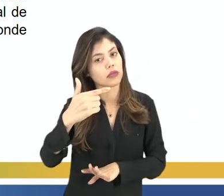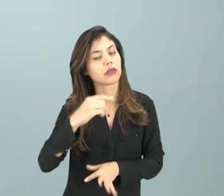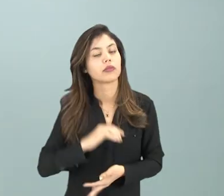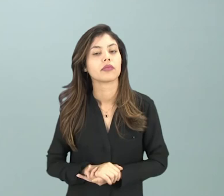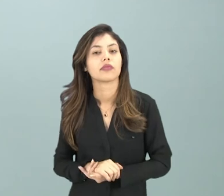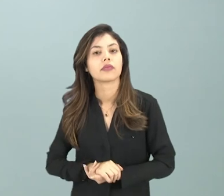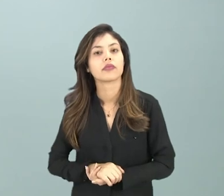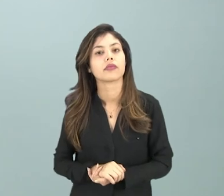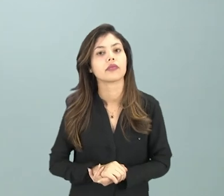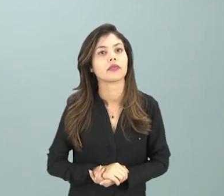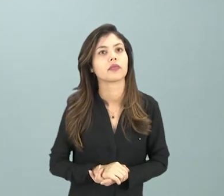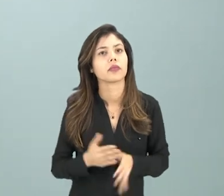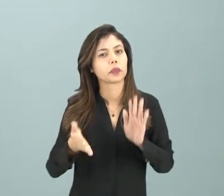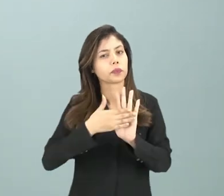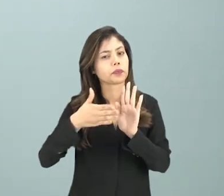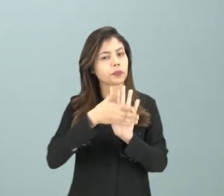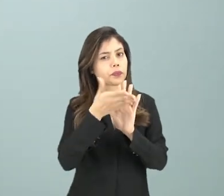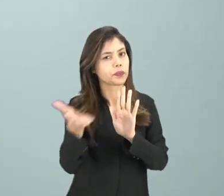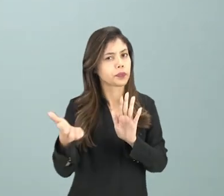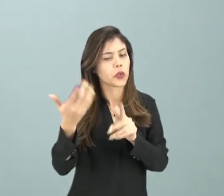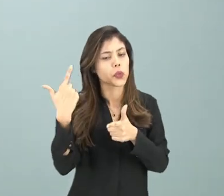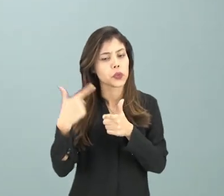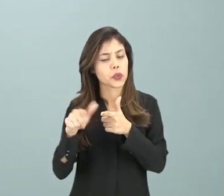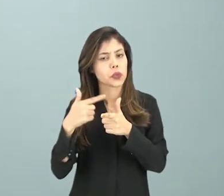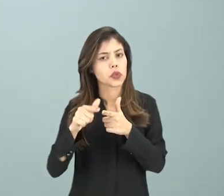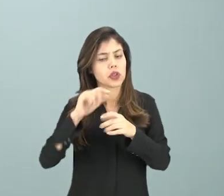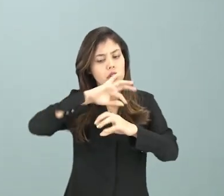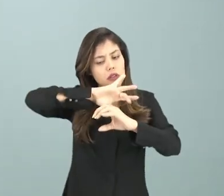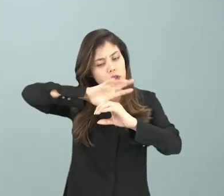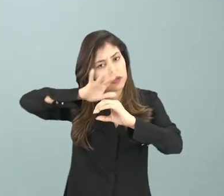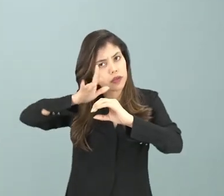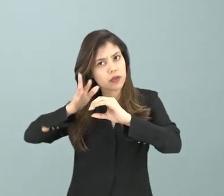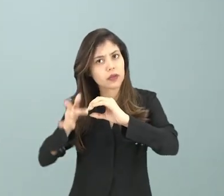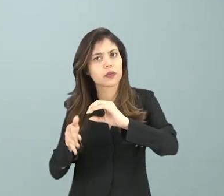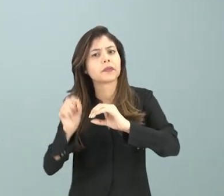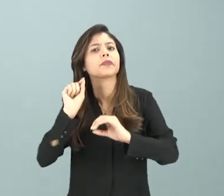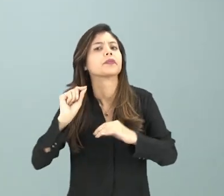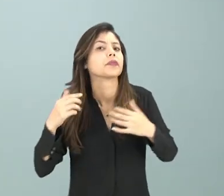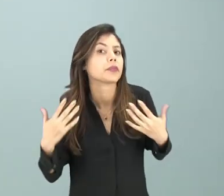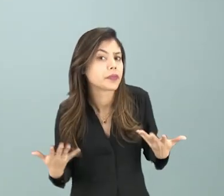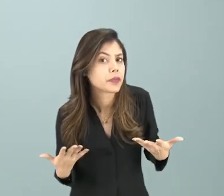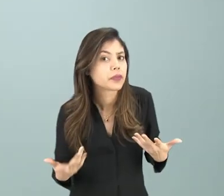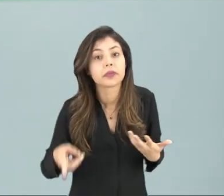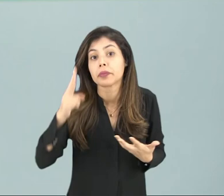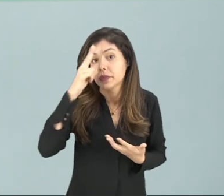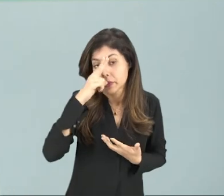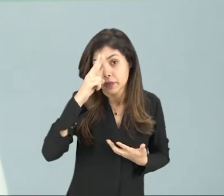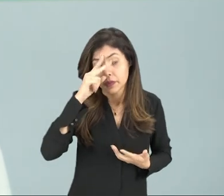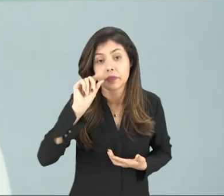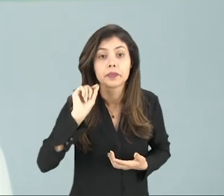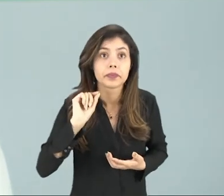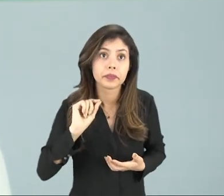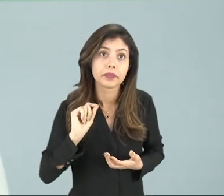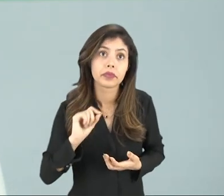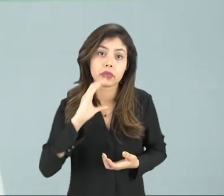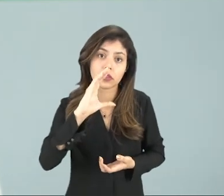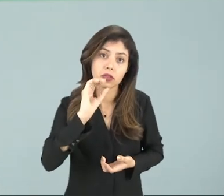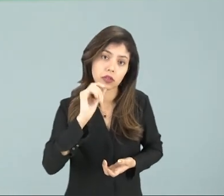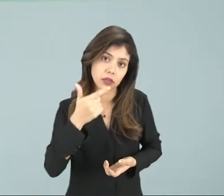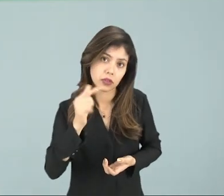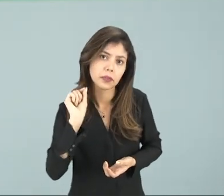2 né que apresenta o efeito prejudicial para atmosfera e vamos lembrar ai